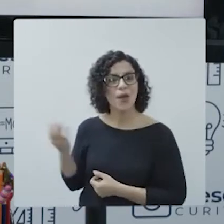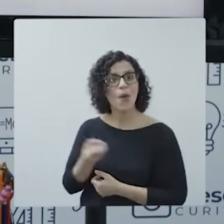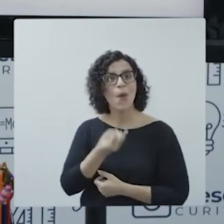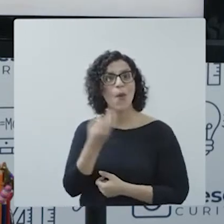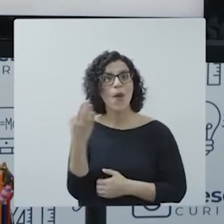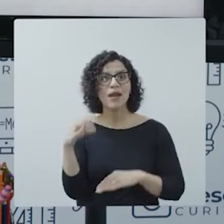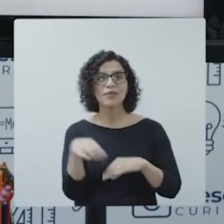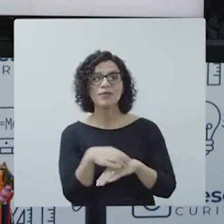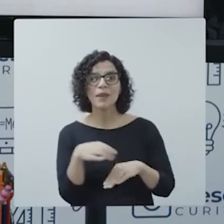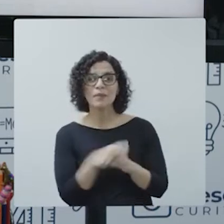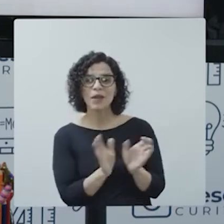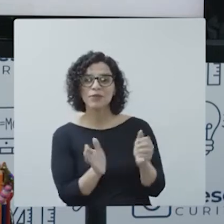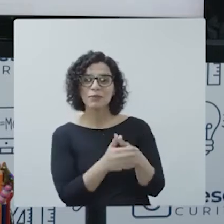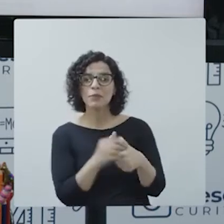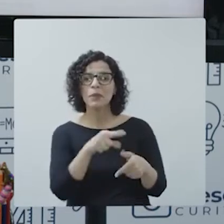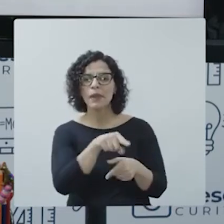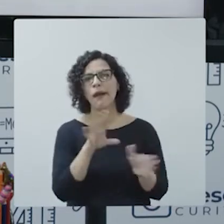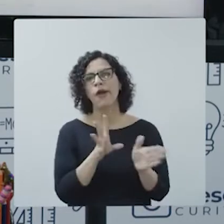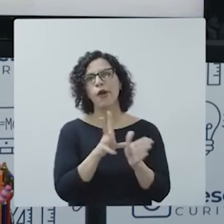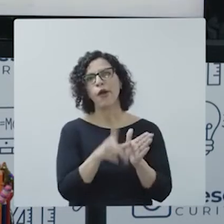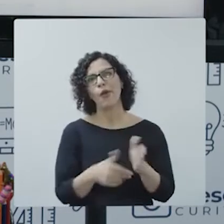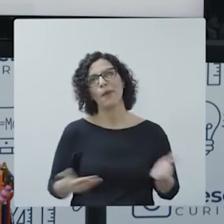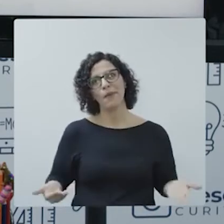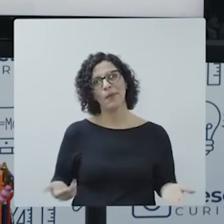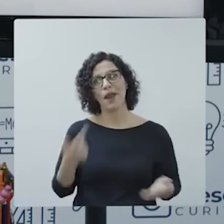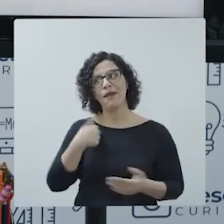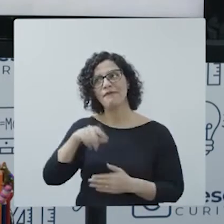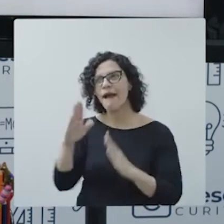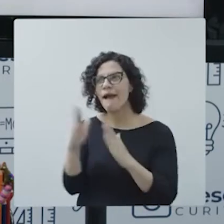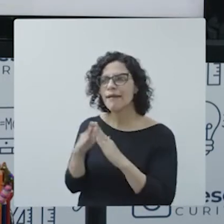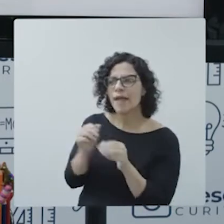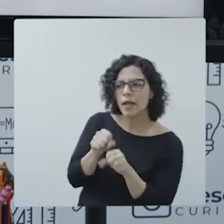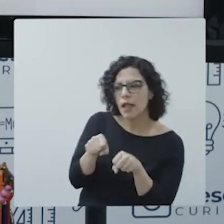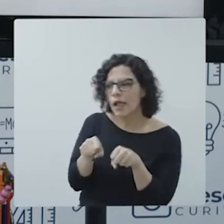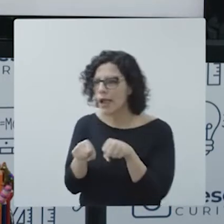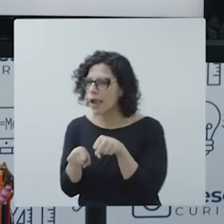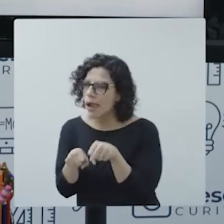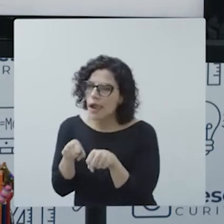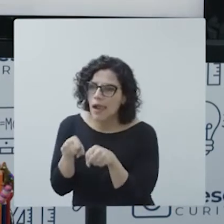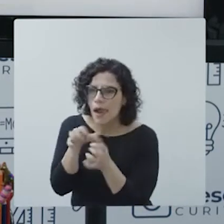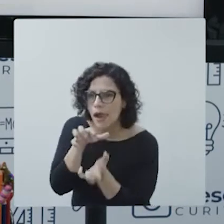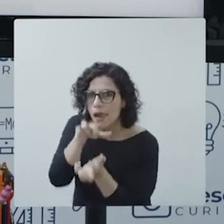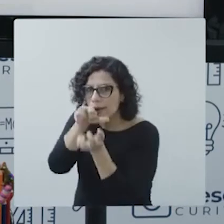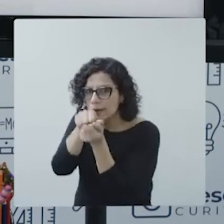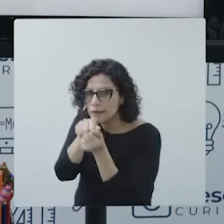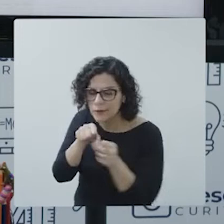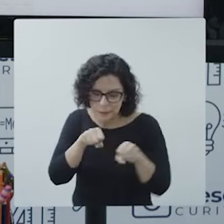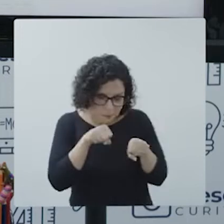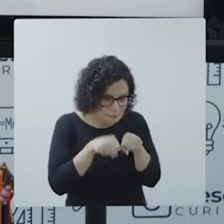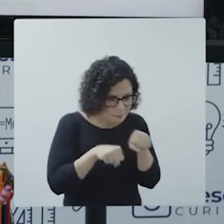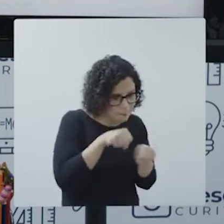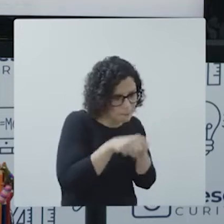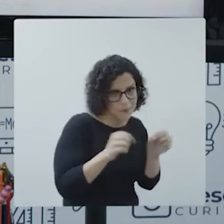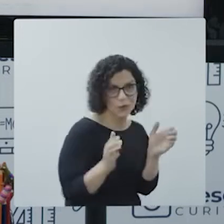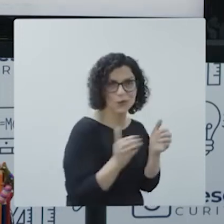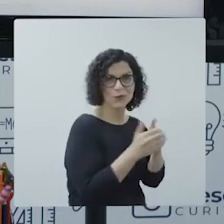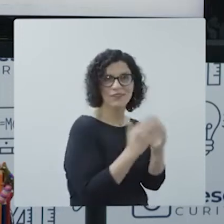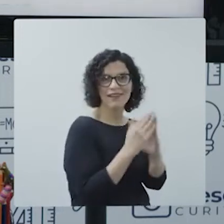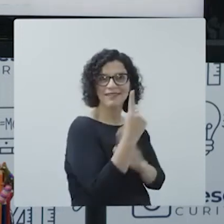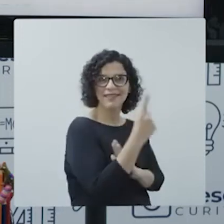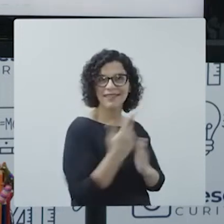aqui quantos sapatos que a raposa ia lá, pegava e levava para a sua